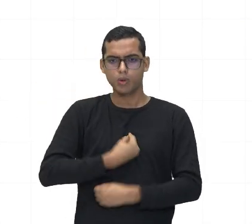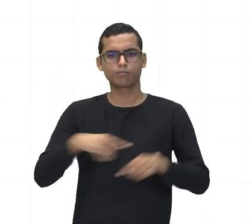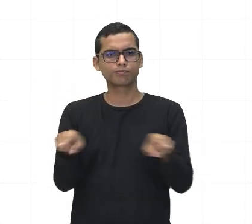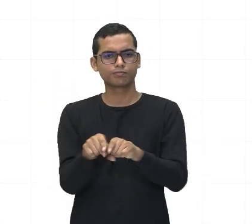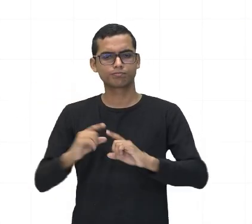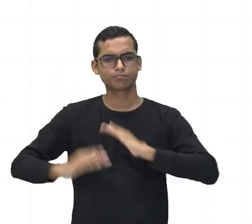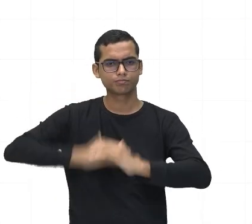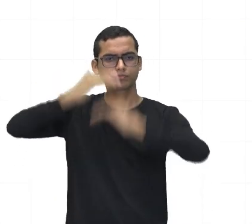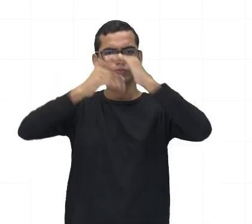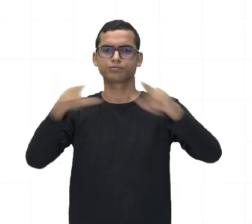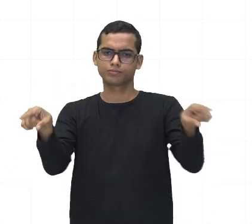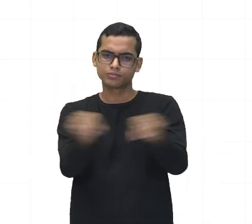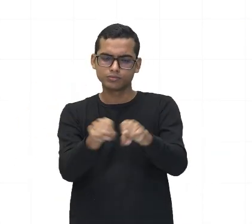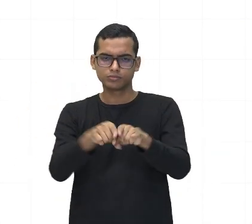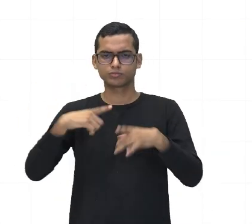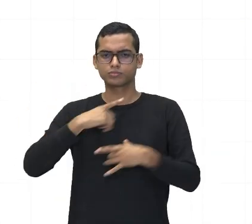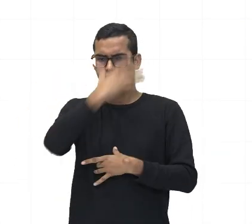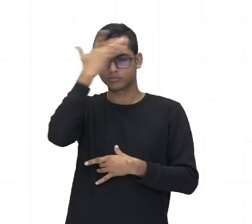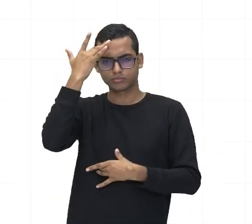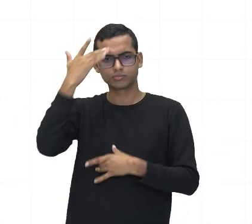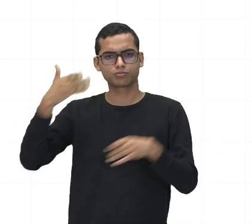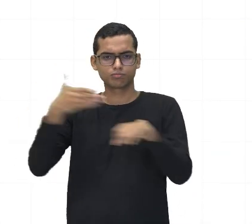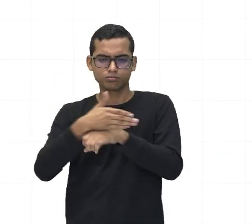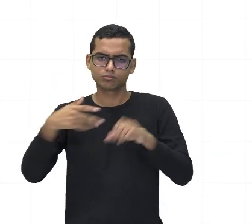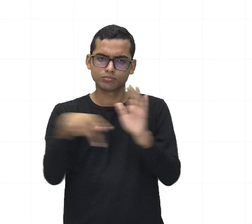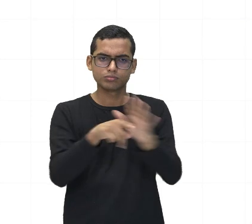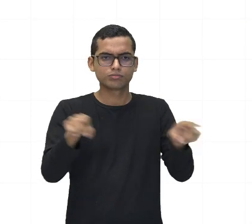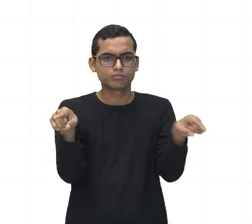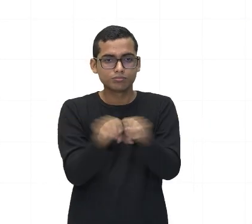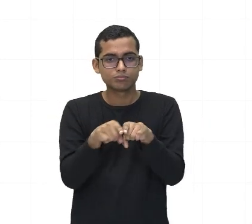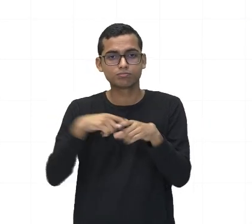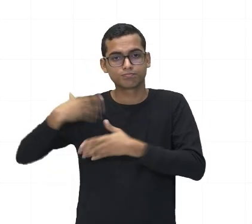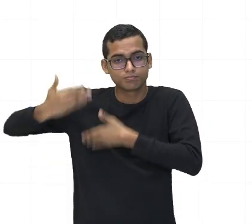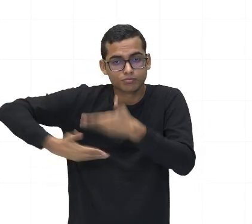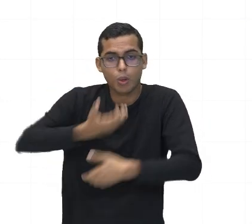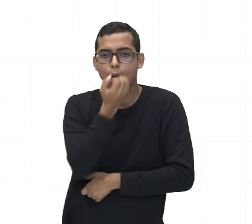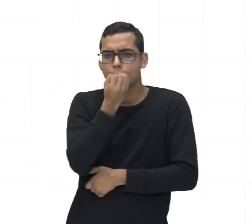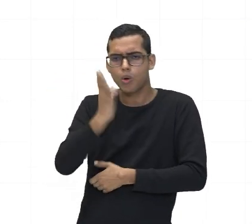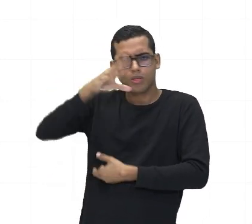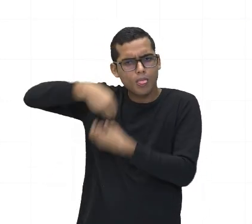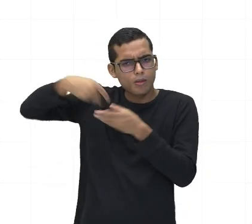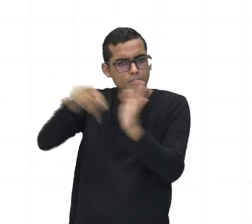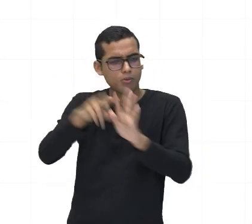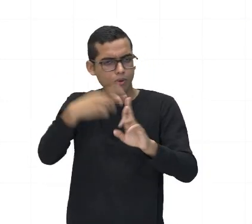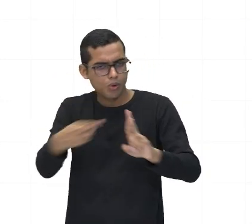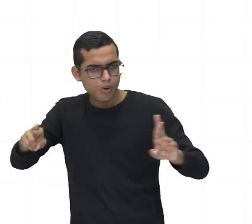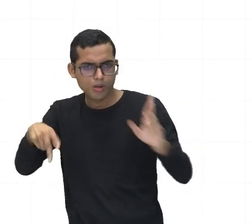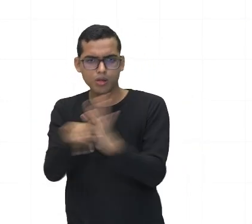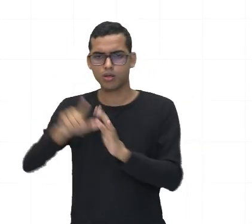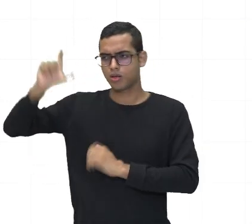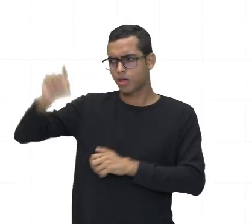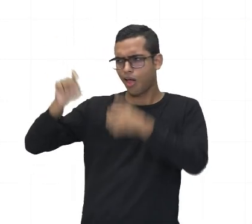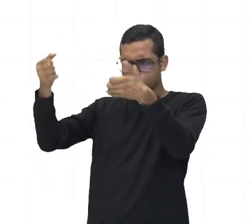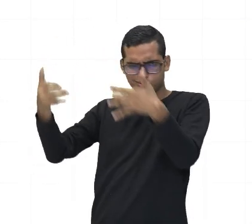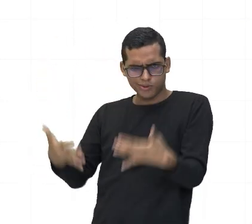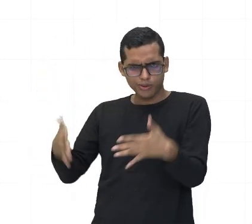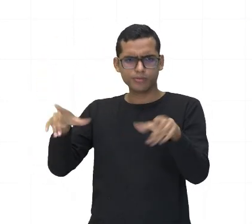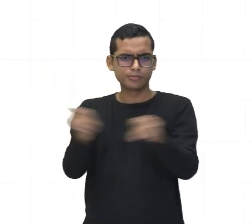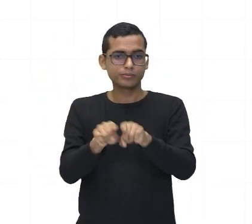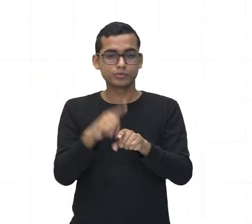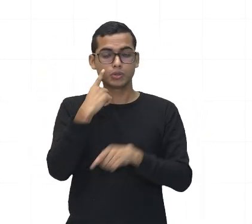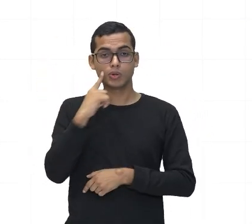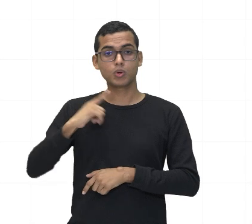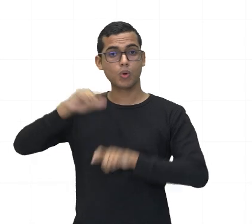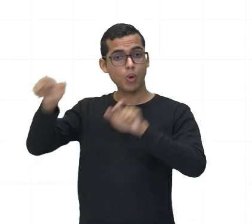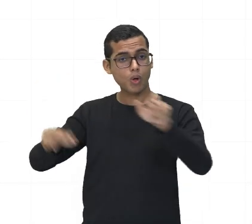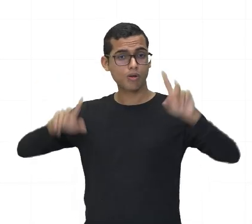por isso nós vamos ver que o processo de bondade nas religiões, como afirma o islamismo, afirma que o ser humano